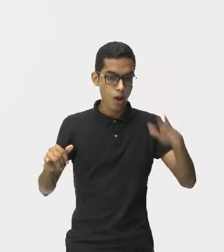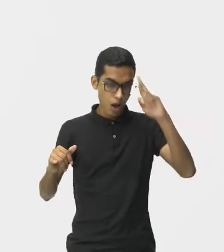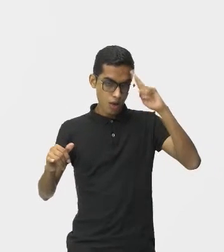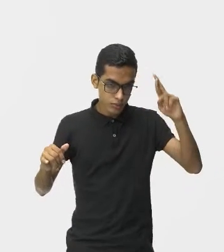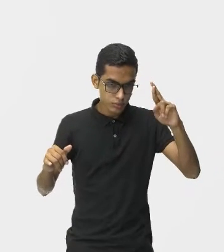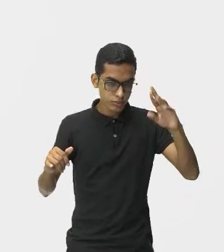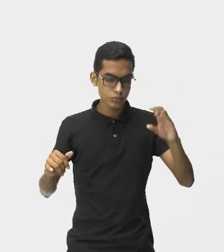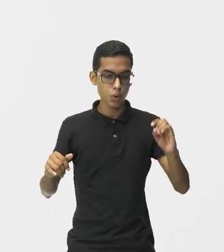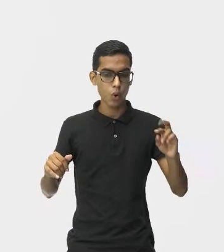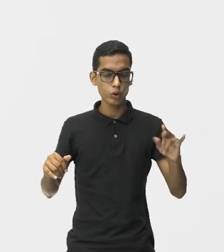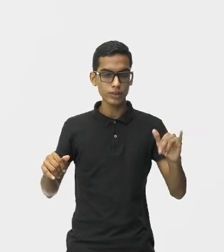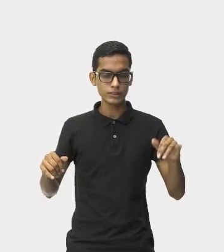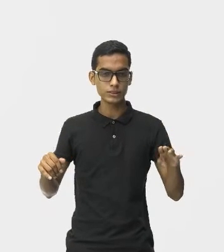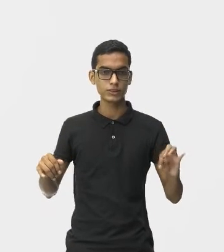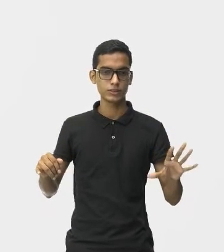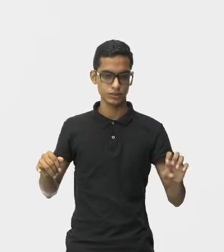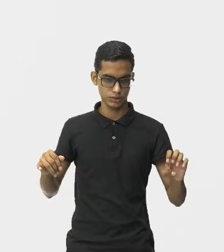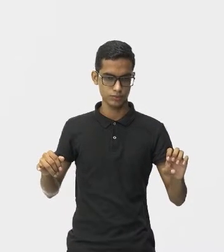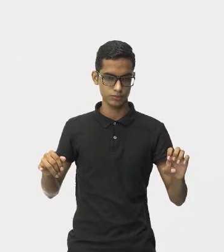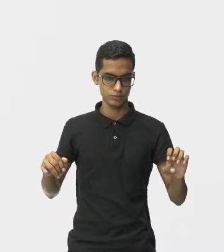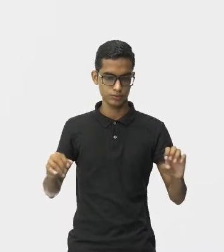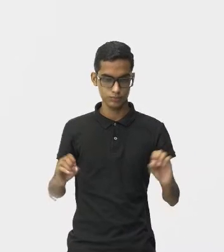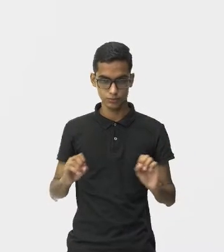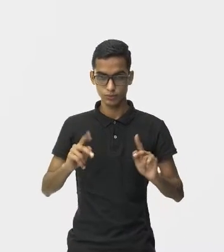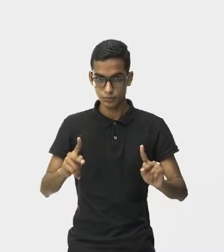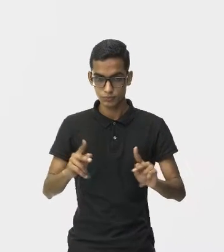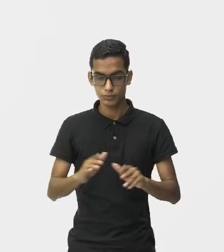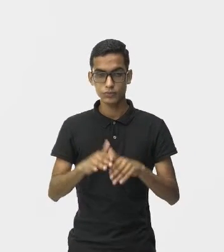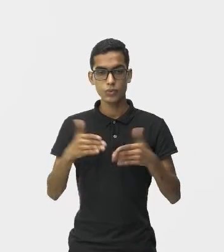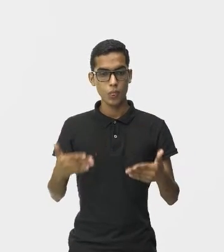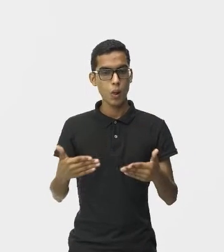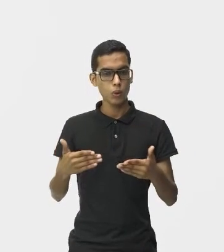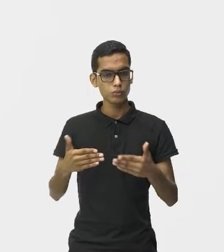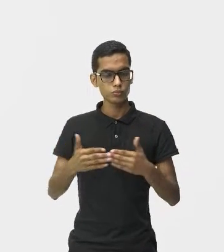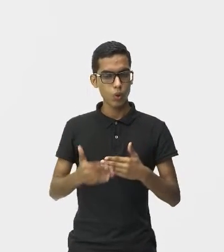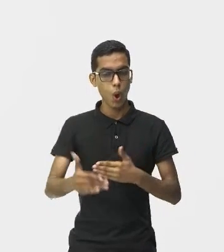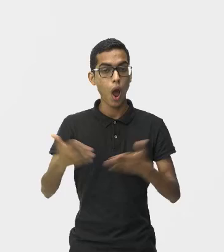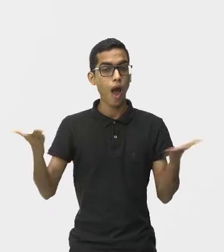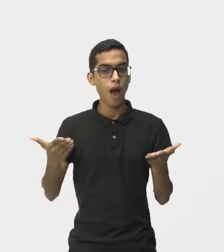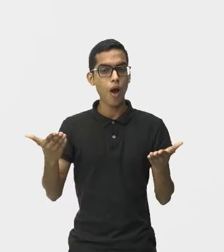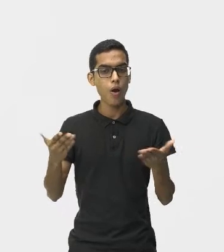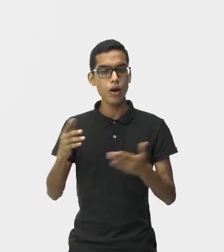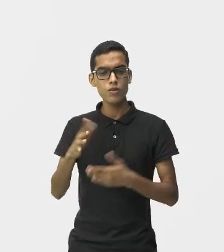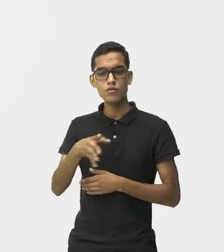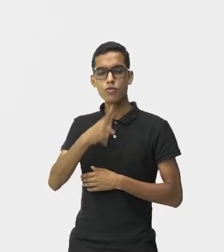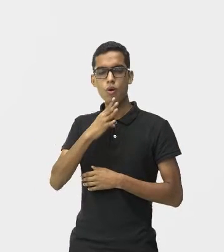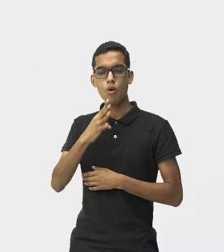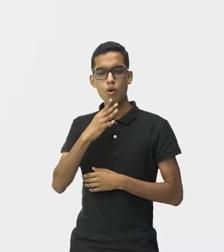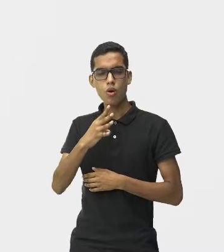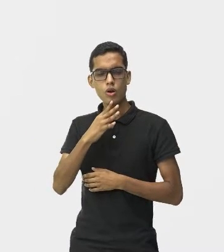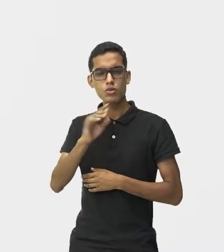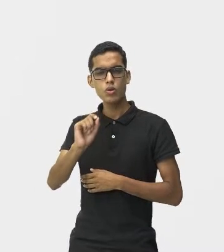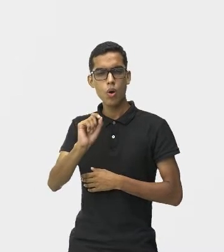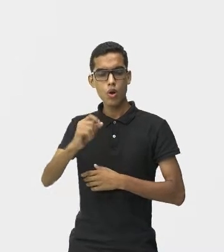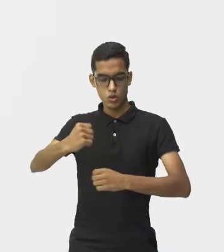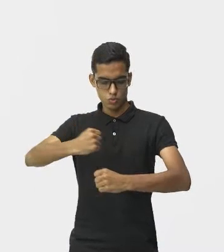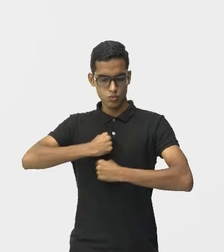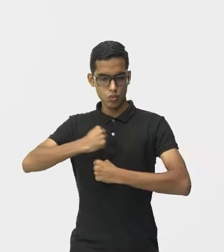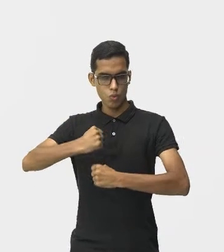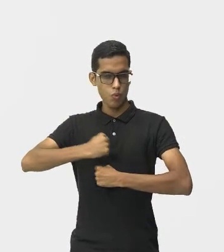nas próximas aulas. Mas, por agora, a gente vai conhecer um pouquinho do legionário romano, do soldado